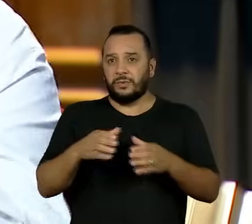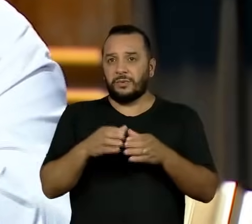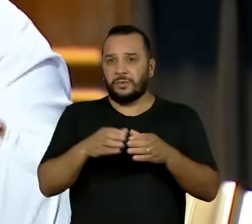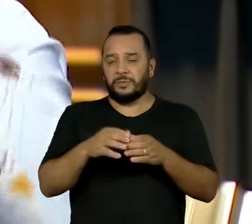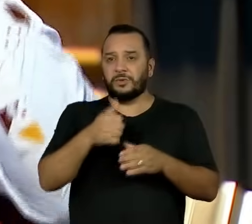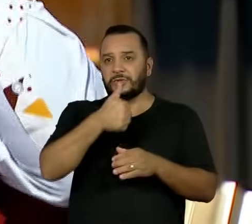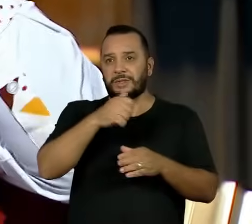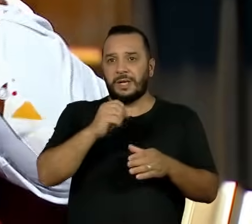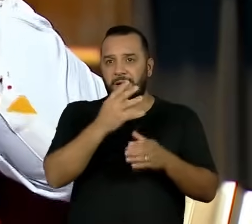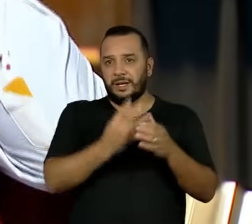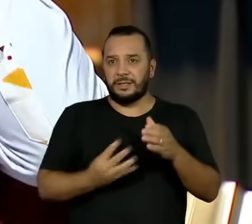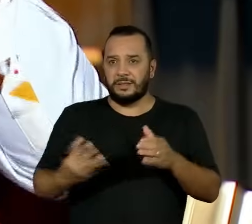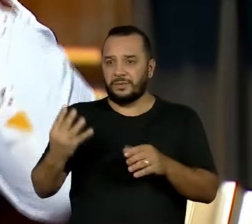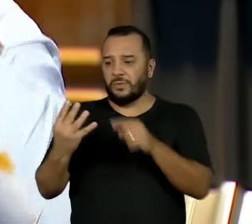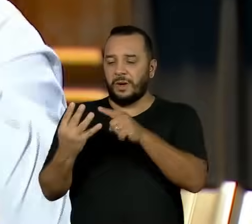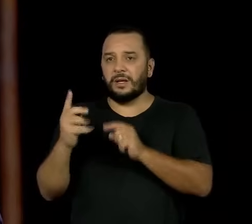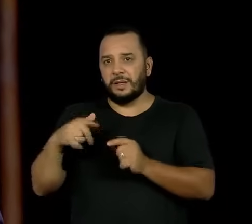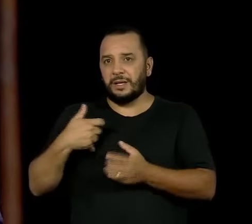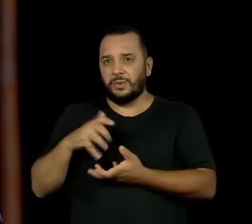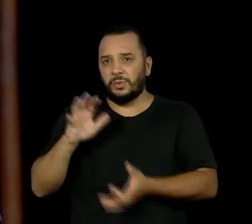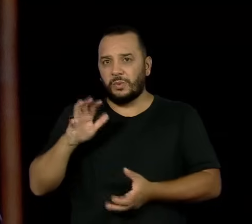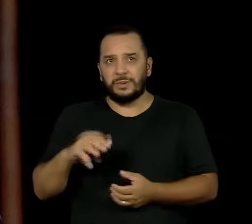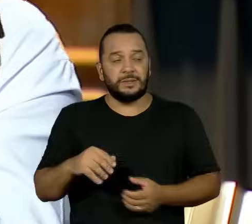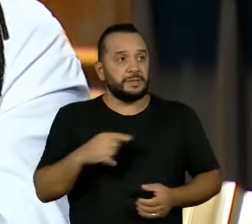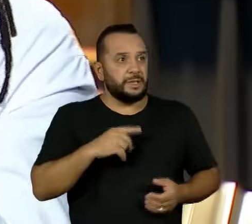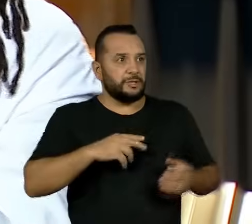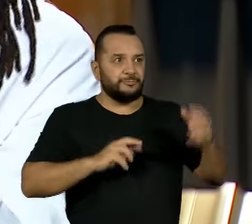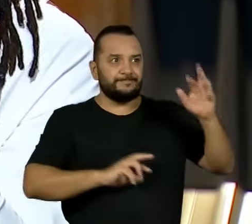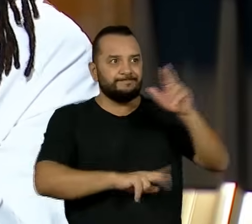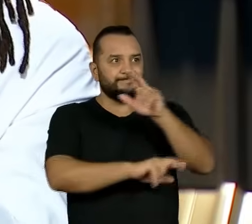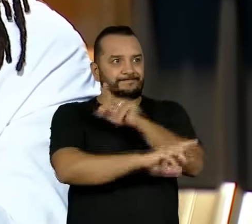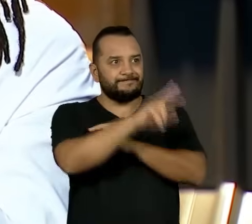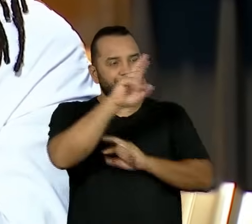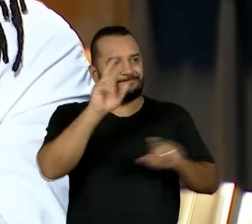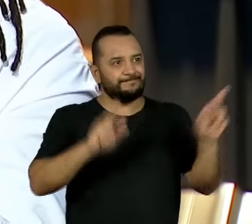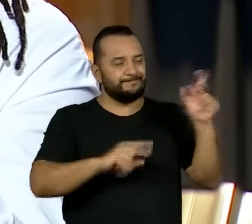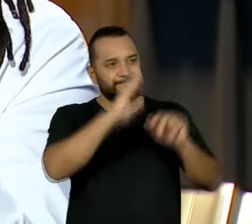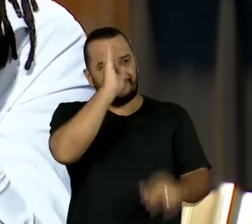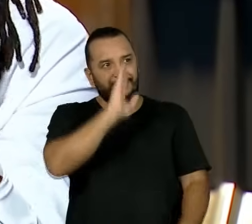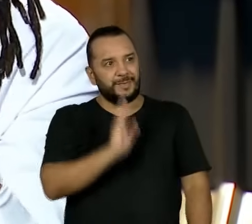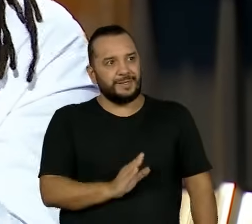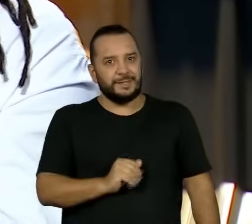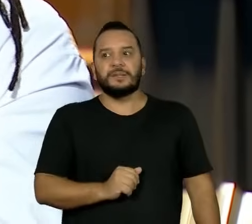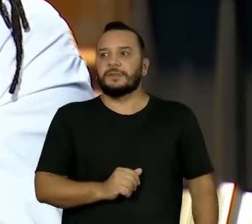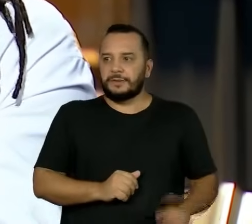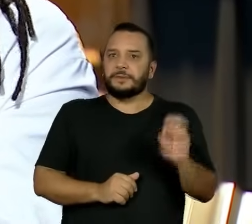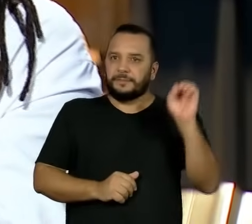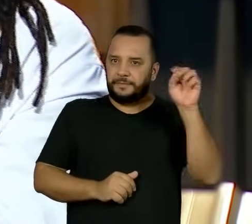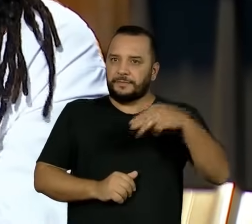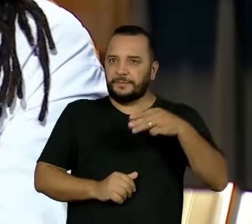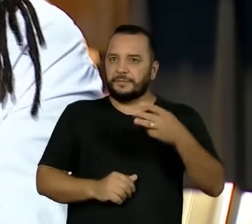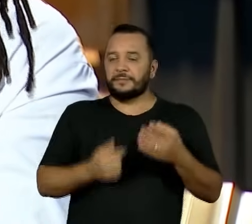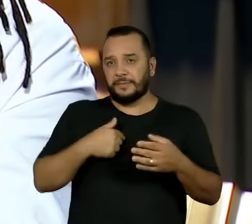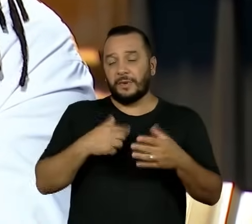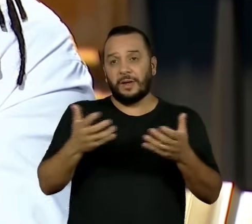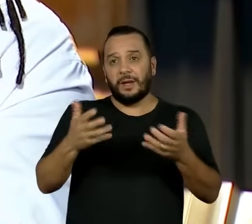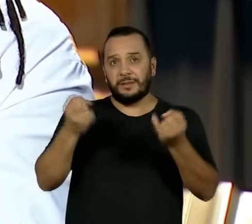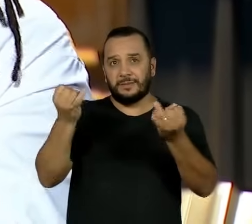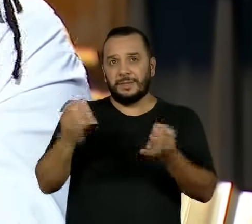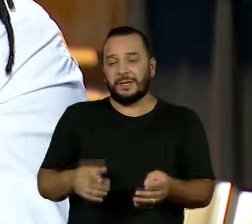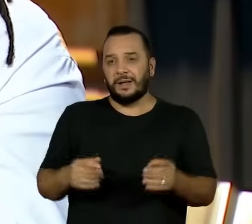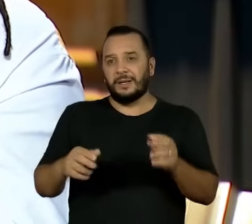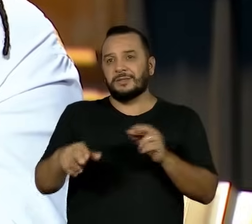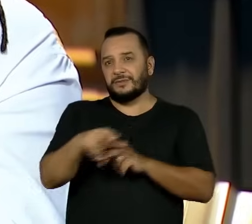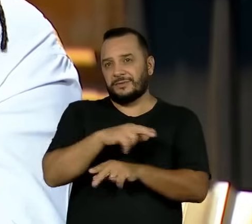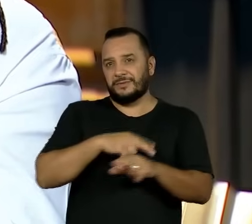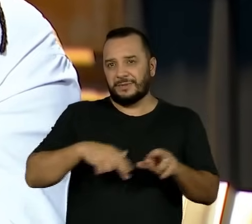mostra uma diferença, Uma desigualdade. no envelhecimento. Assim, eu queria falar muito de diversidade apenas, mas eu